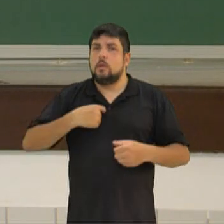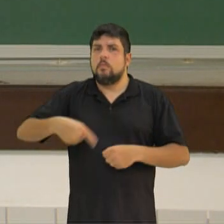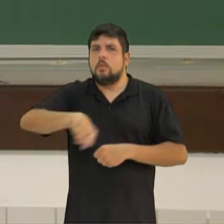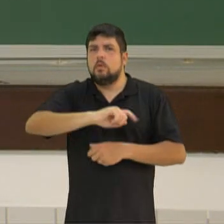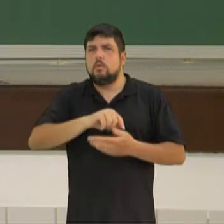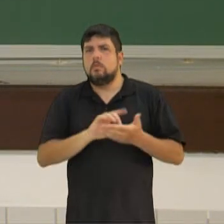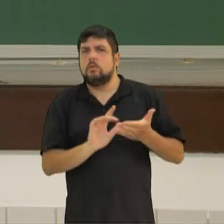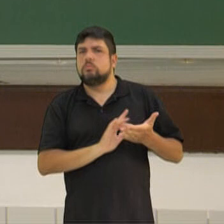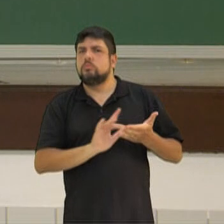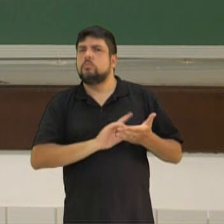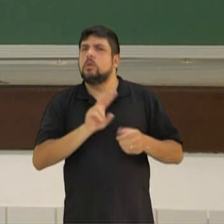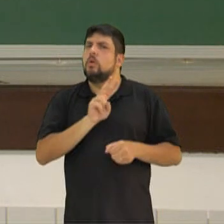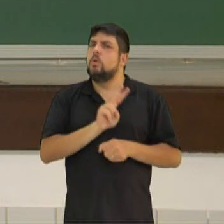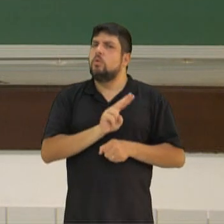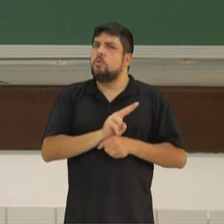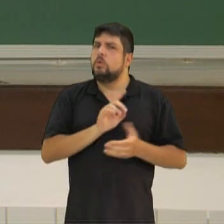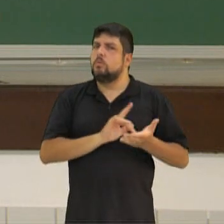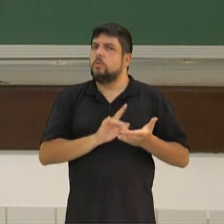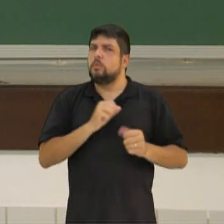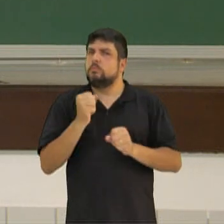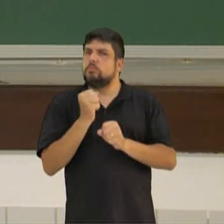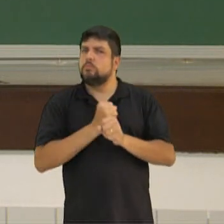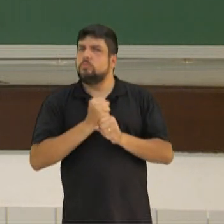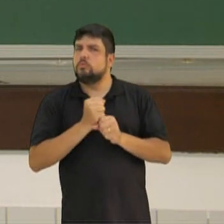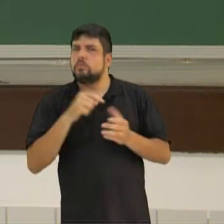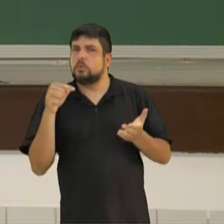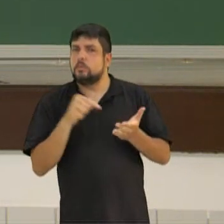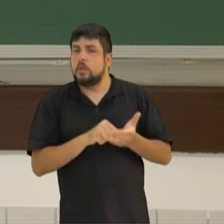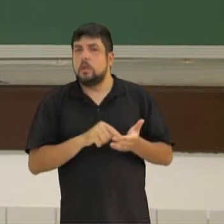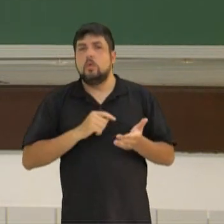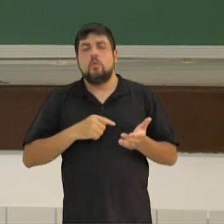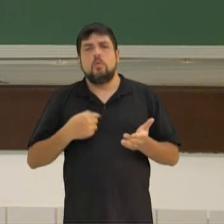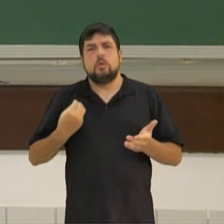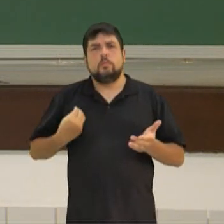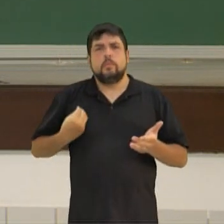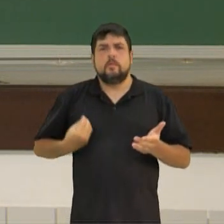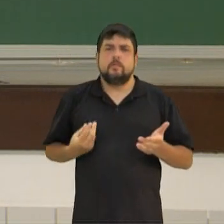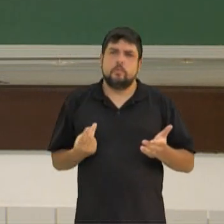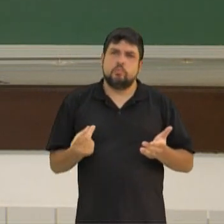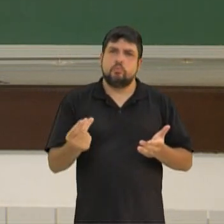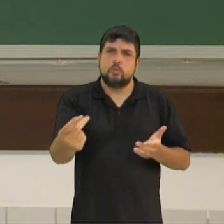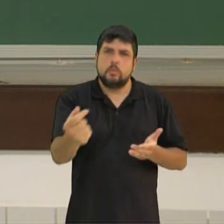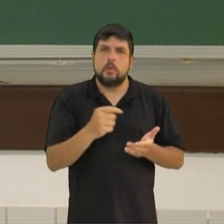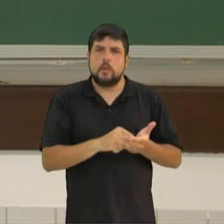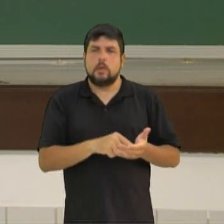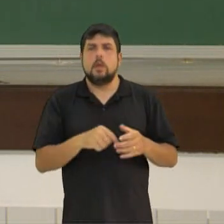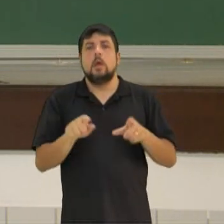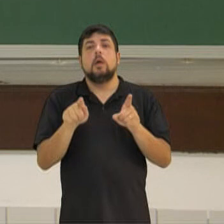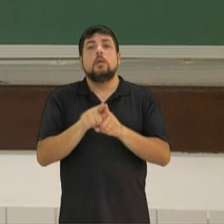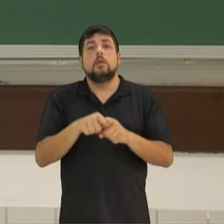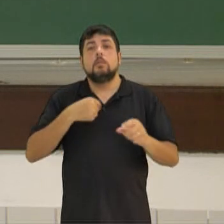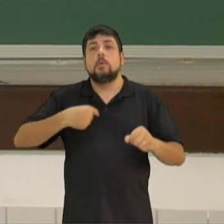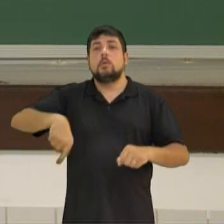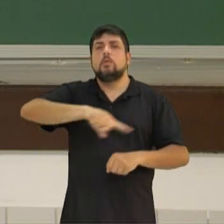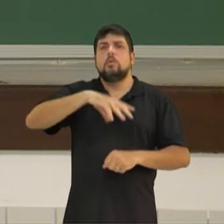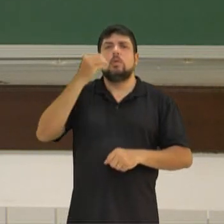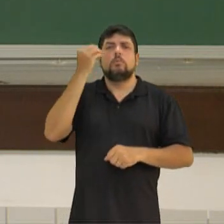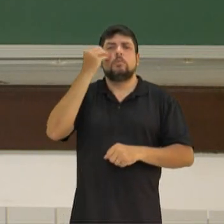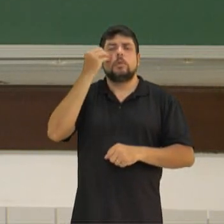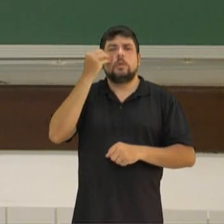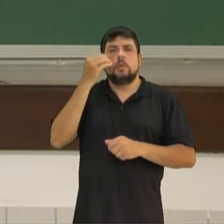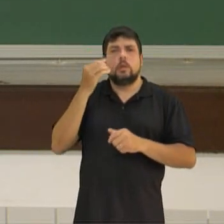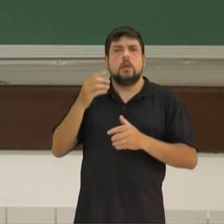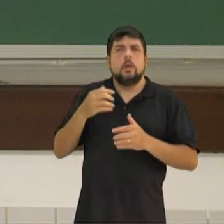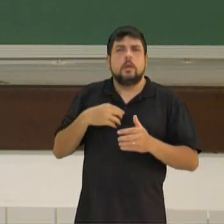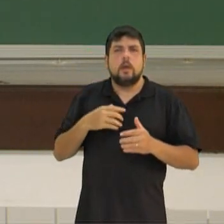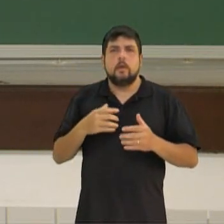durar mais, cuidar bem dos equipamentos que a gente usa para que eles tenham uma vida útil maior e tentar também se manter longe dos apelos